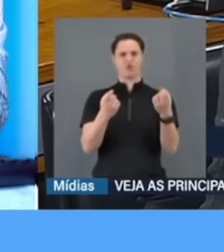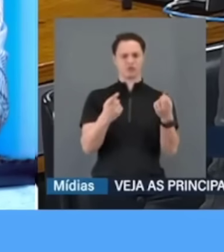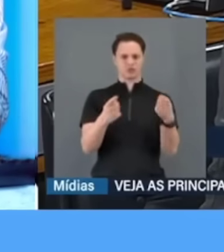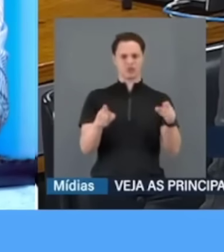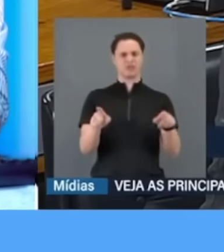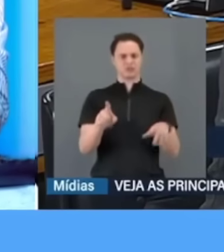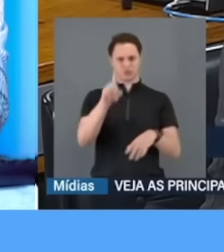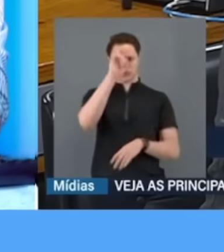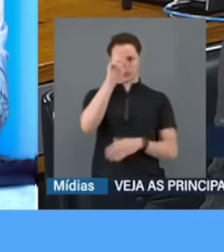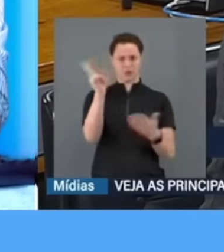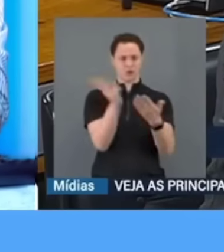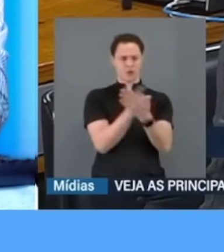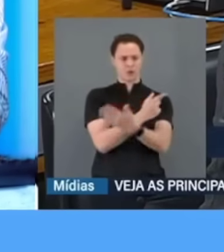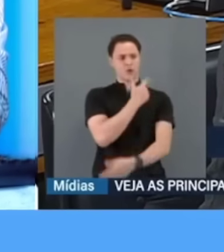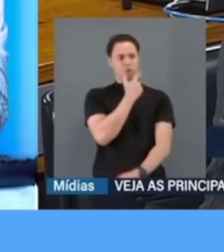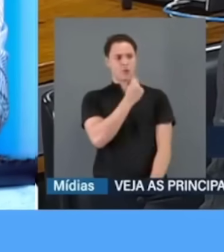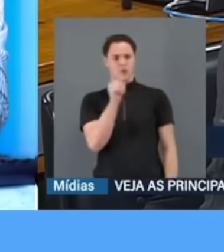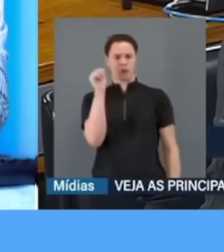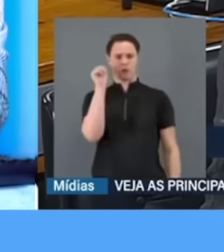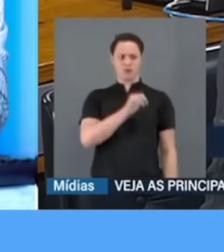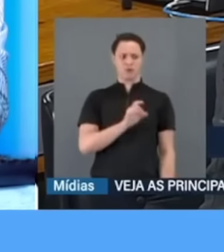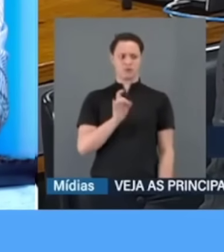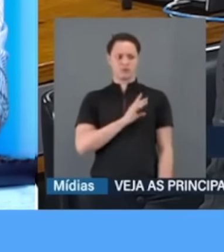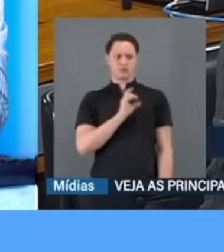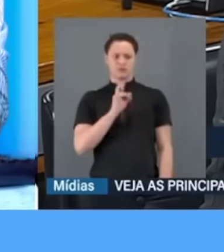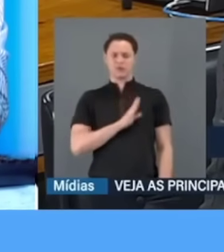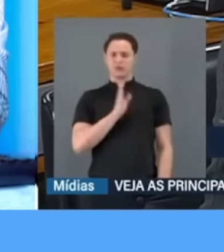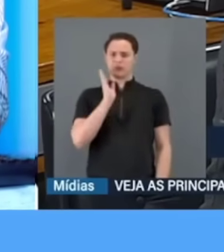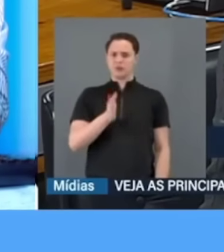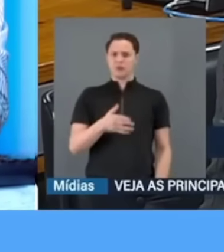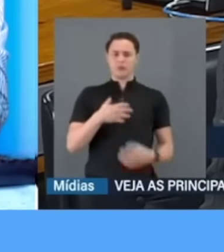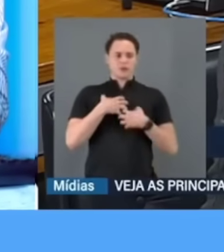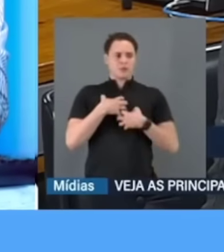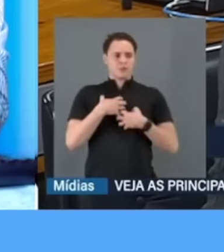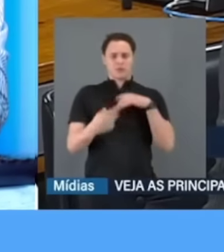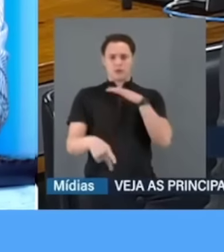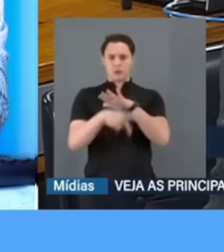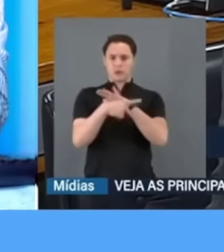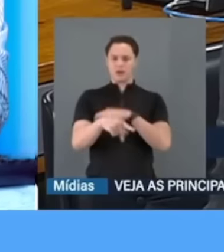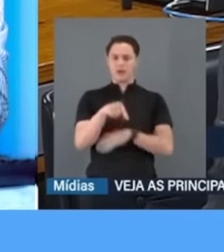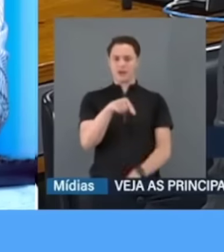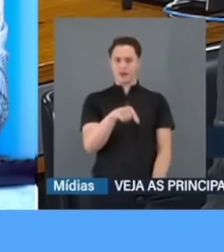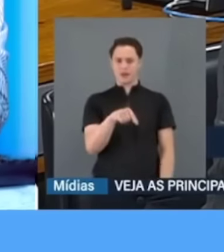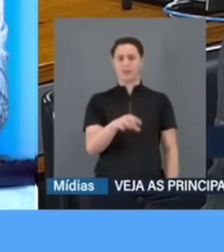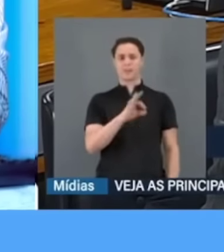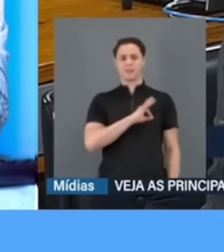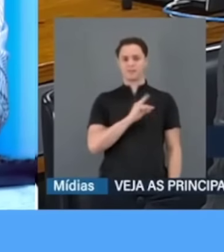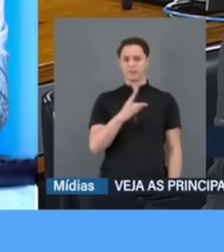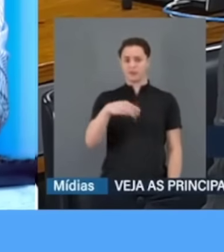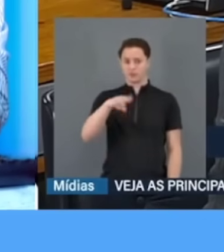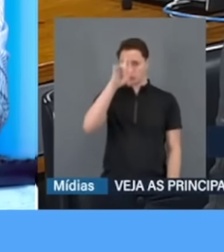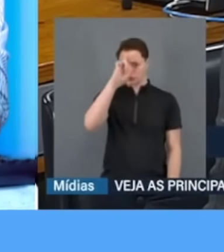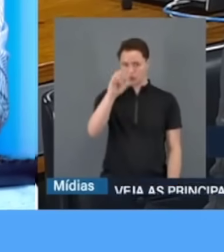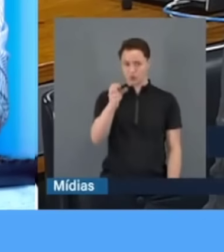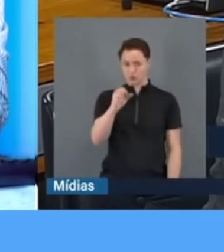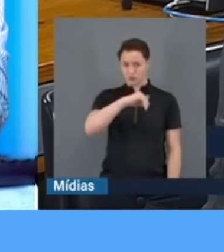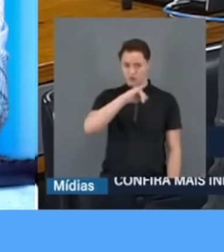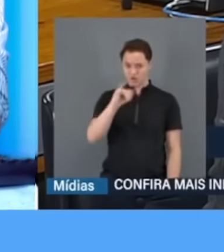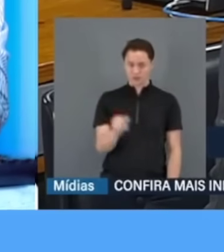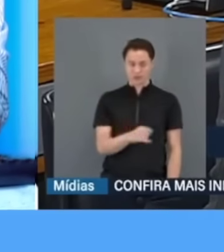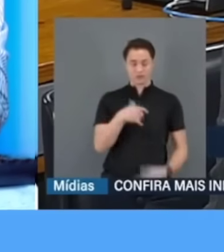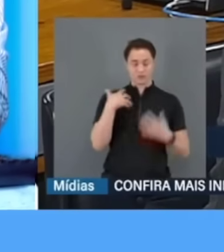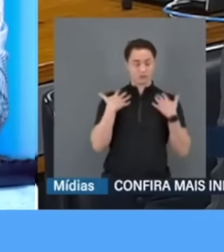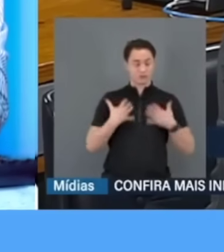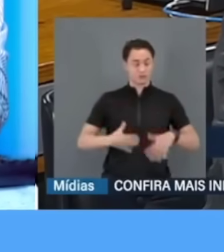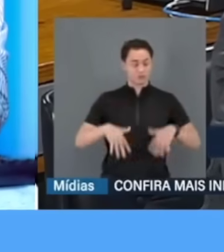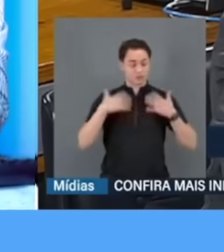temor que homens e mulheres já testadas da Polícia Militar tiveram deste momento do 8 de janeiro. Um verdadeiro terror. Um